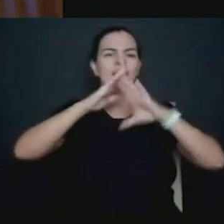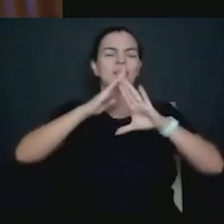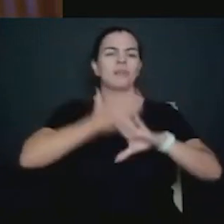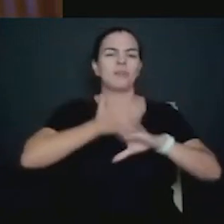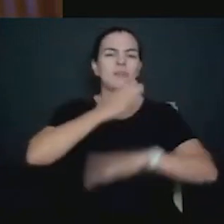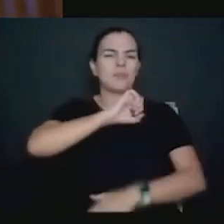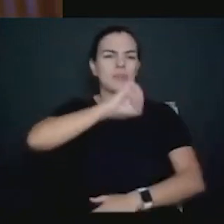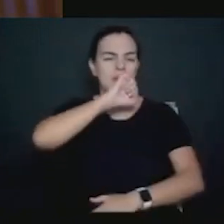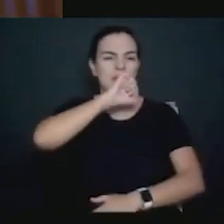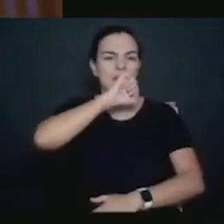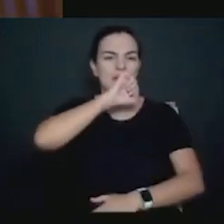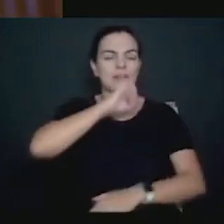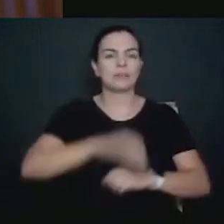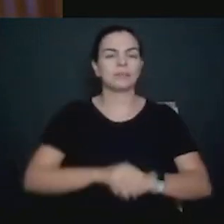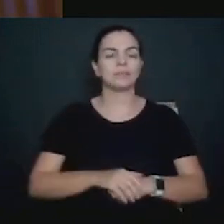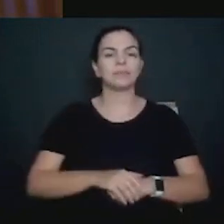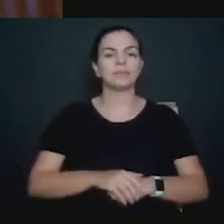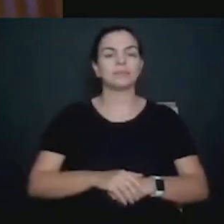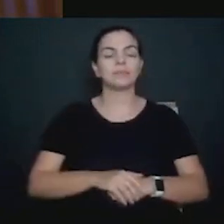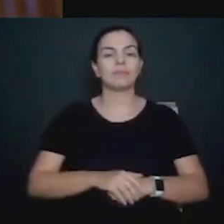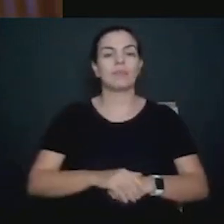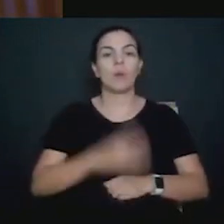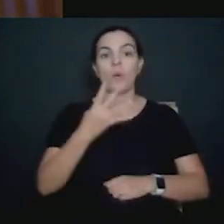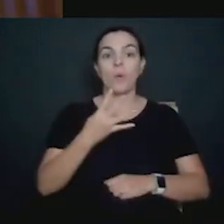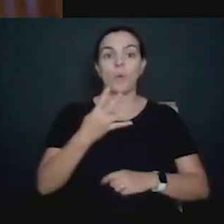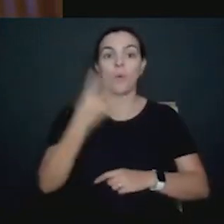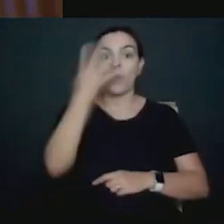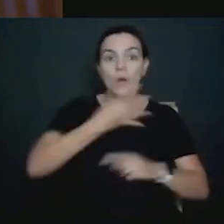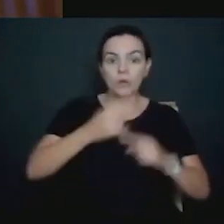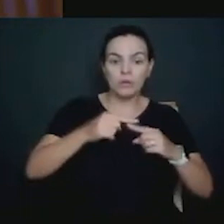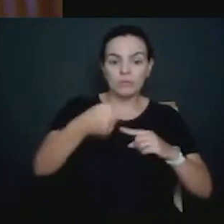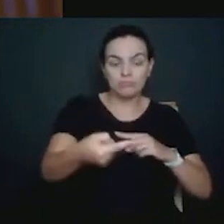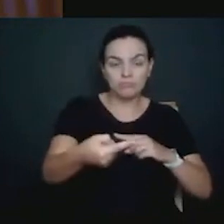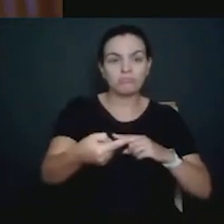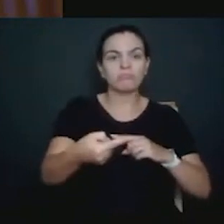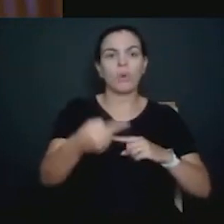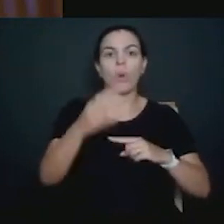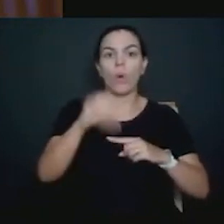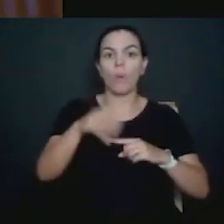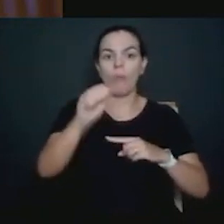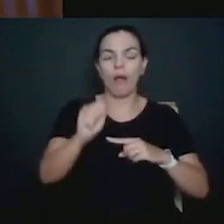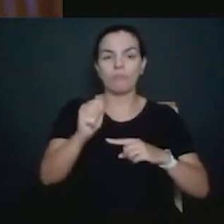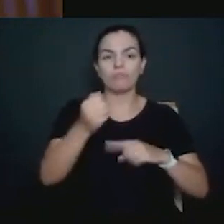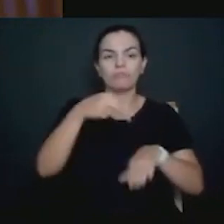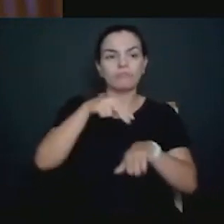entrou em coma cerca de 4 horas depois e veio a falecer em seu apartamento privado às